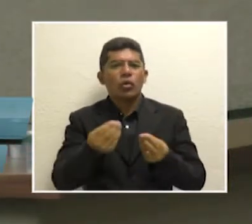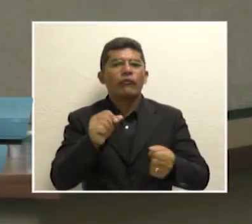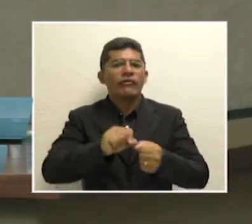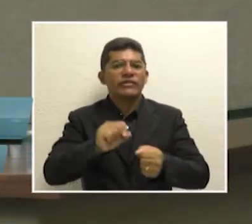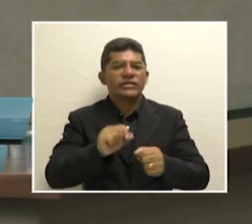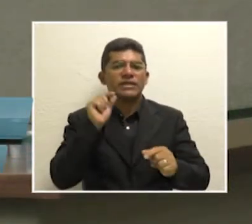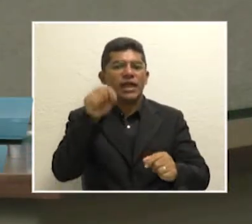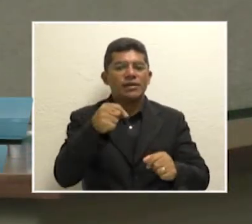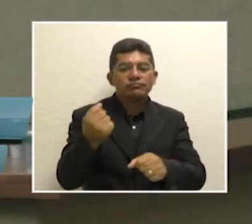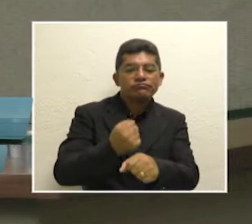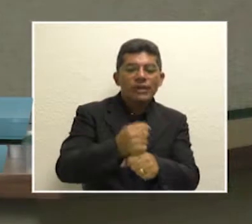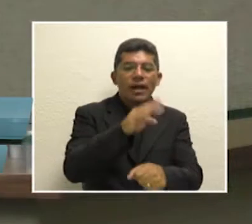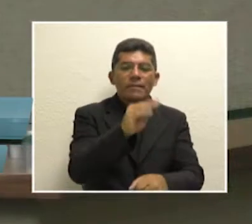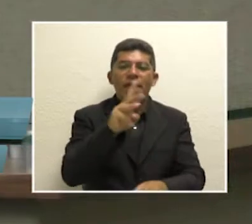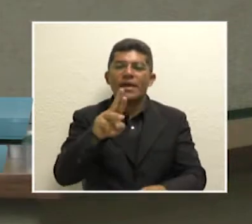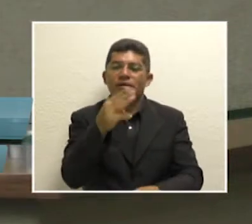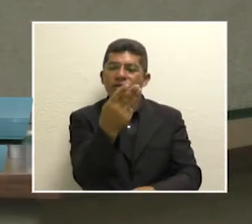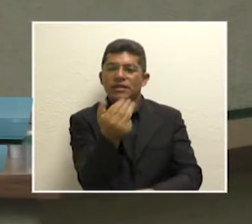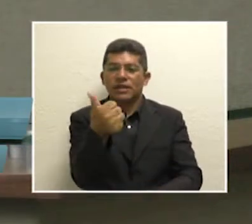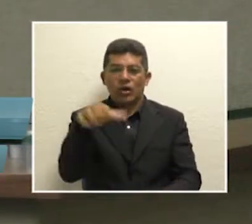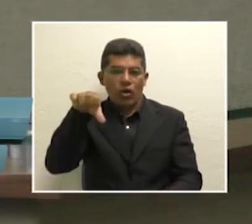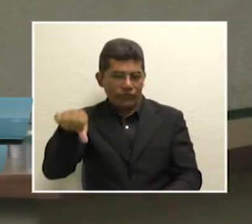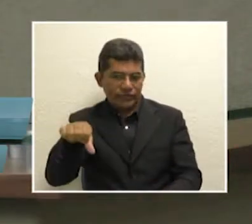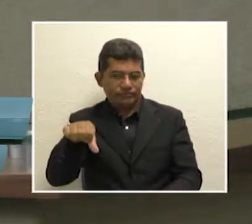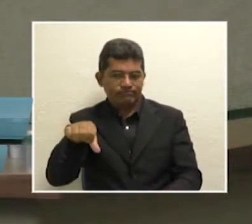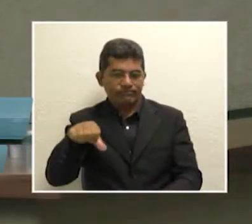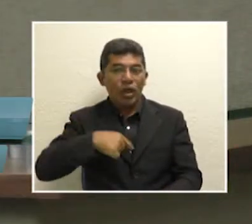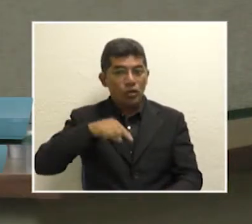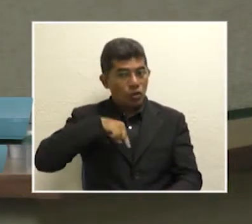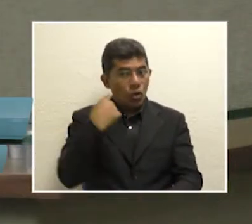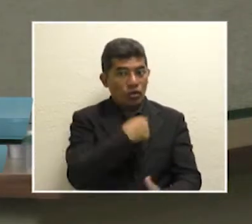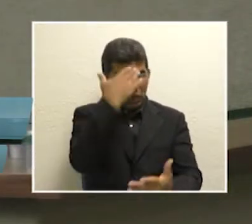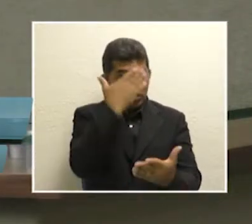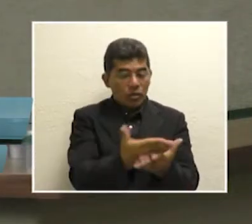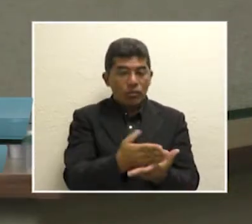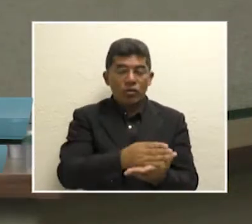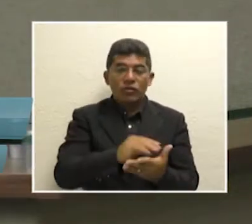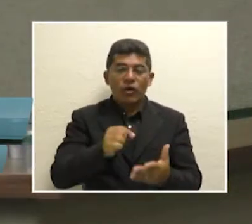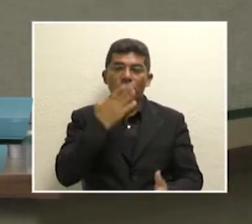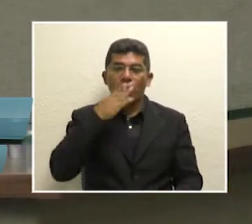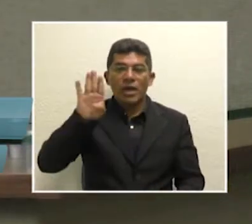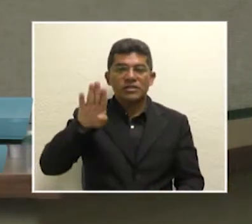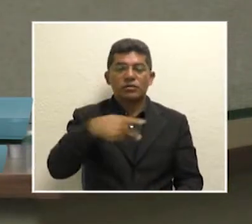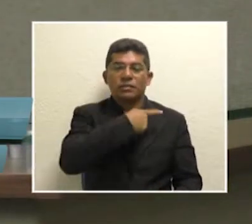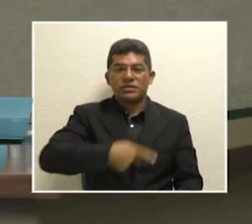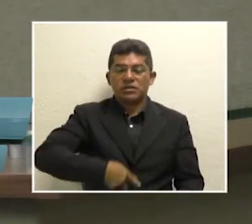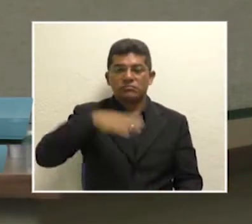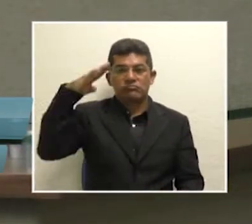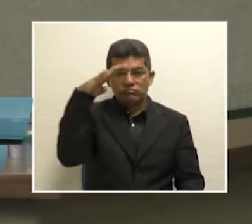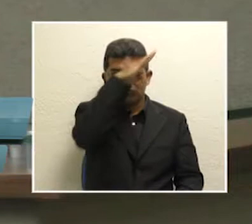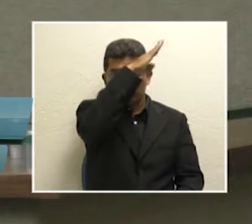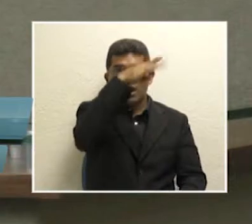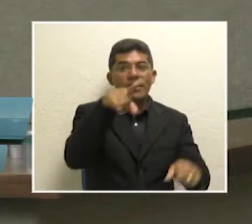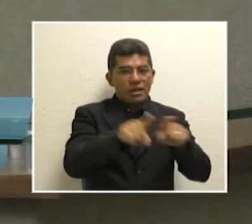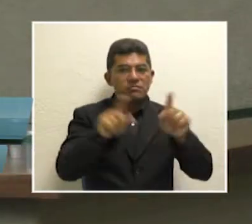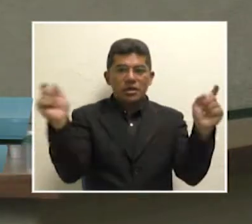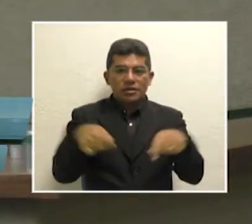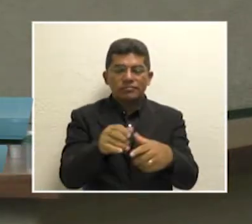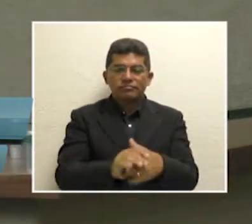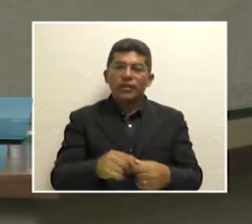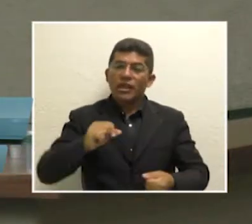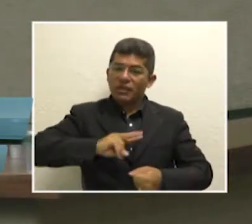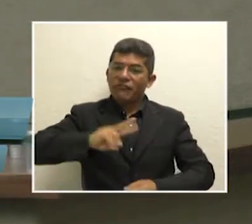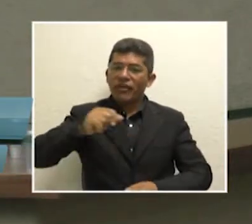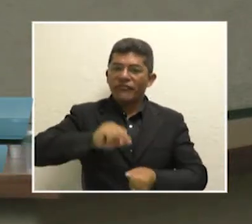será realizada. E acreditamos, isso é uma promessa do nosso presidente Jair Bolsonaro e que vai